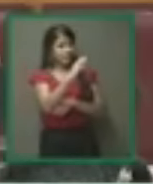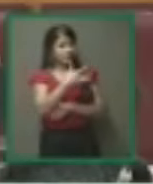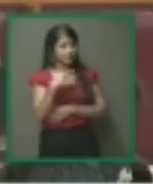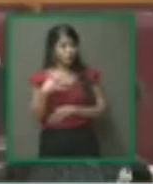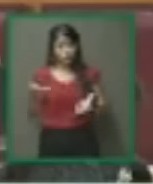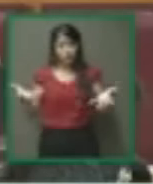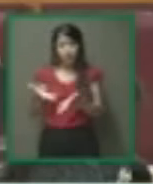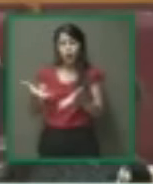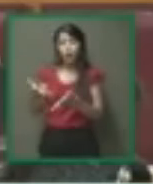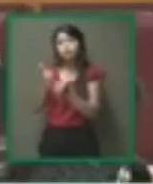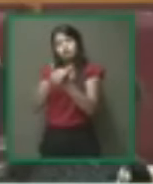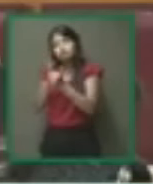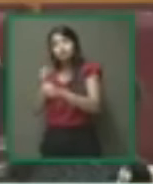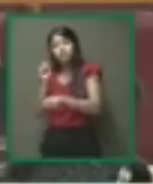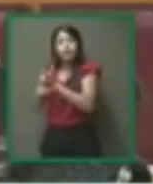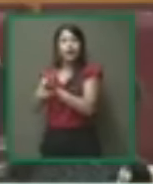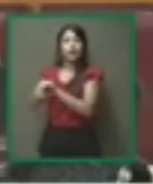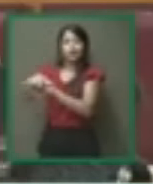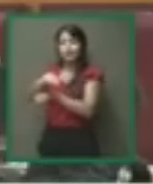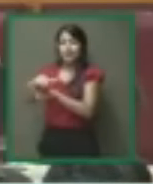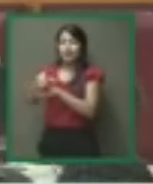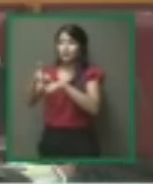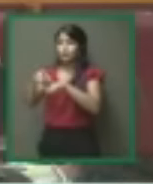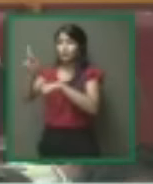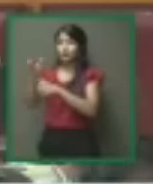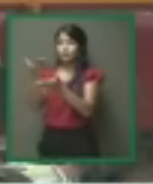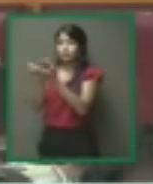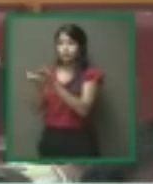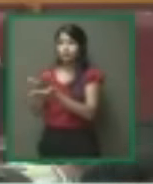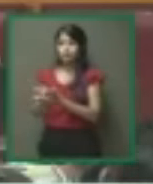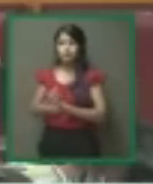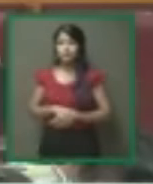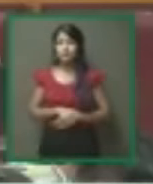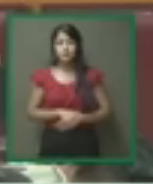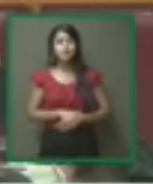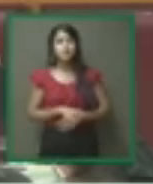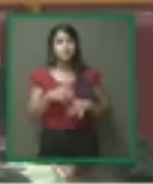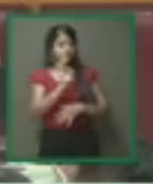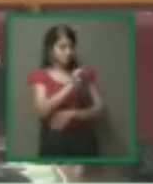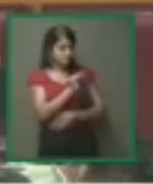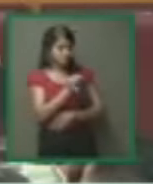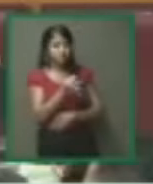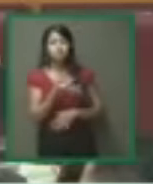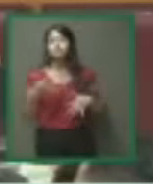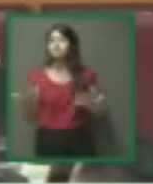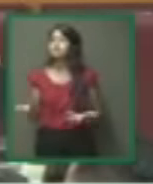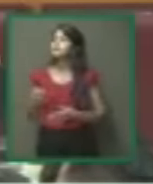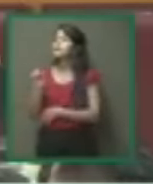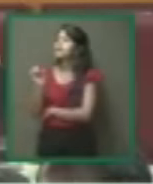estou pleiteando vaga no doutorado. Certo. O senhor...